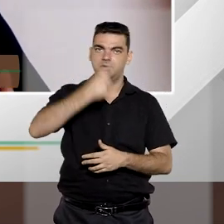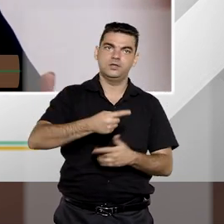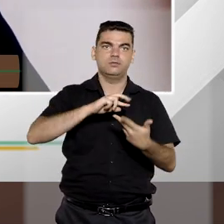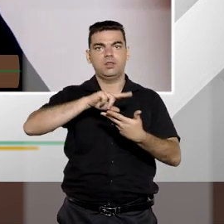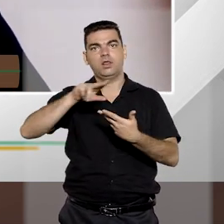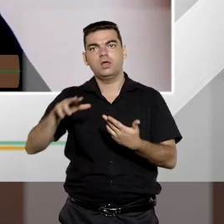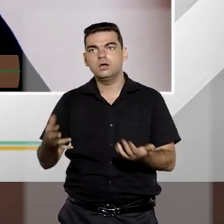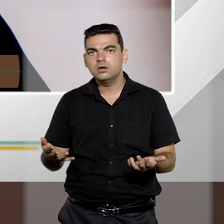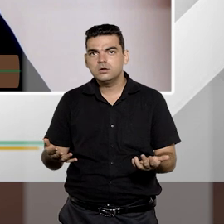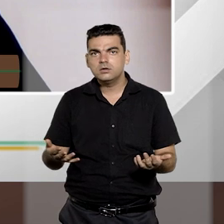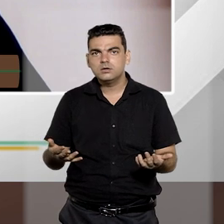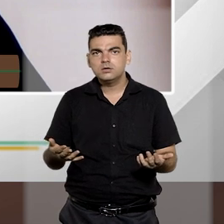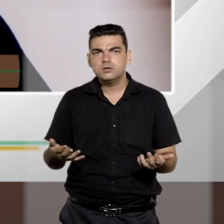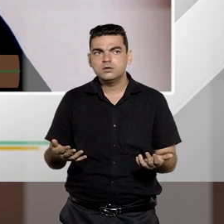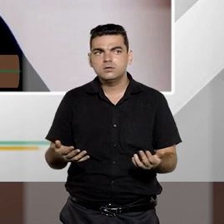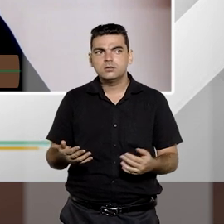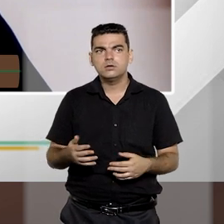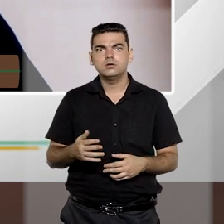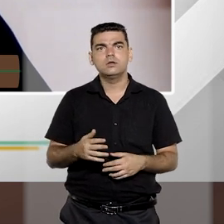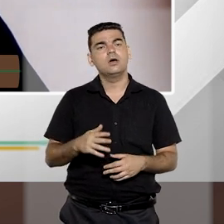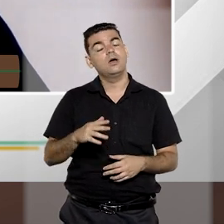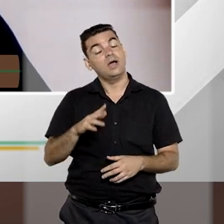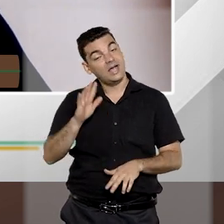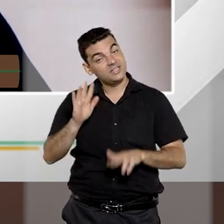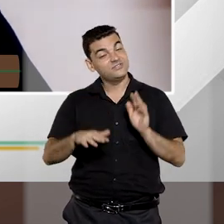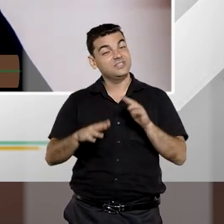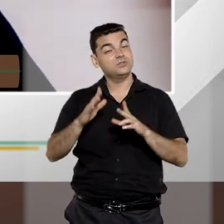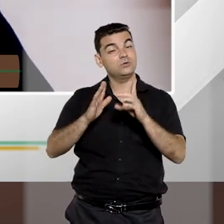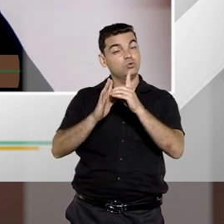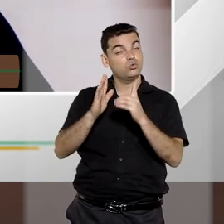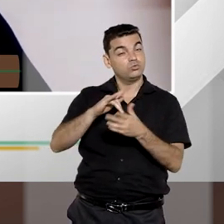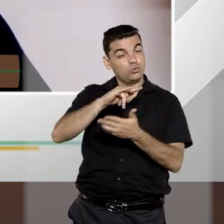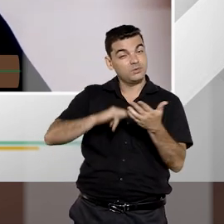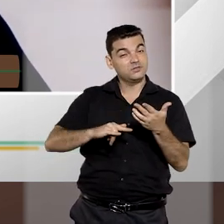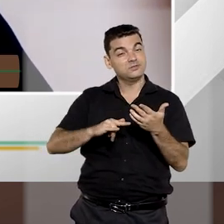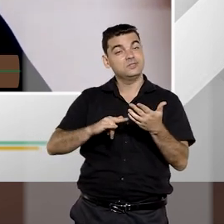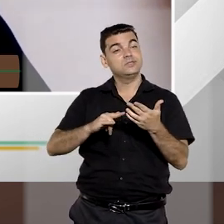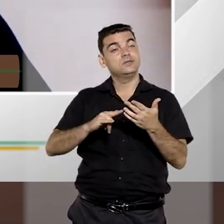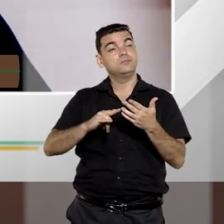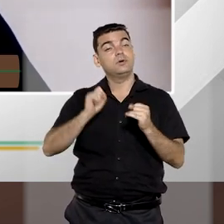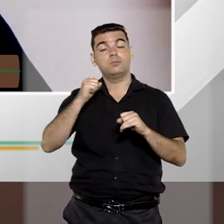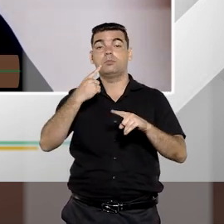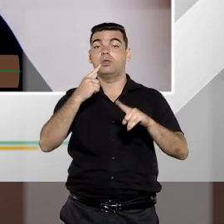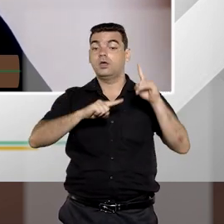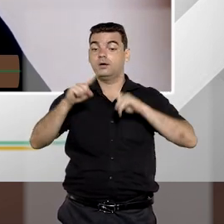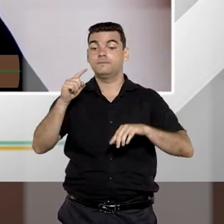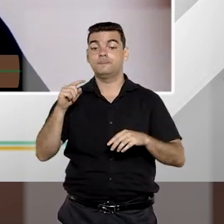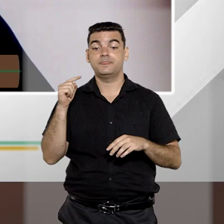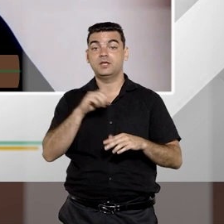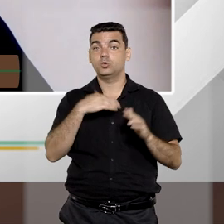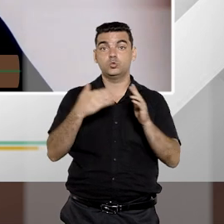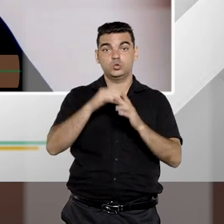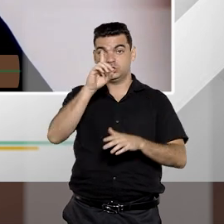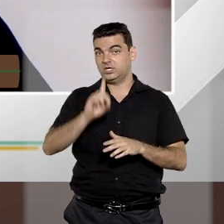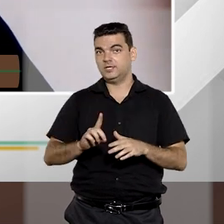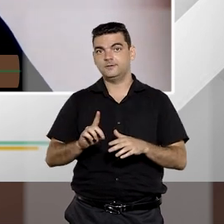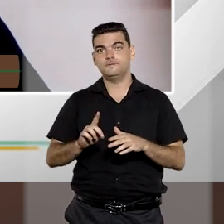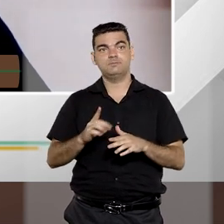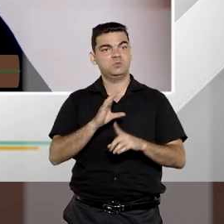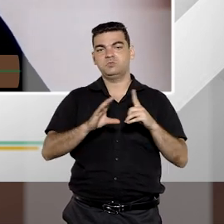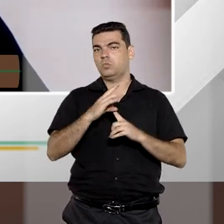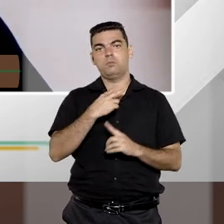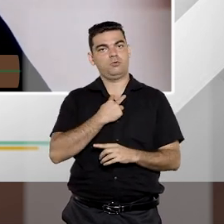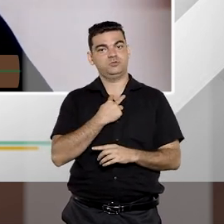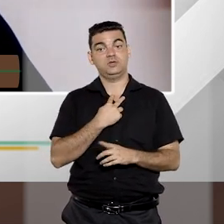pessoa. A interdição ela pode ser absoluta ou parcial. A absoluta, ela impede que o interditado exerça todo e qualquer ato da